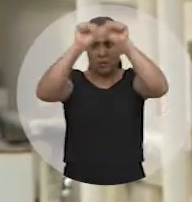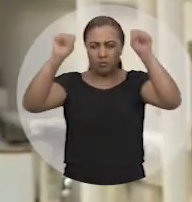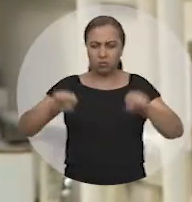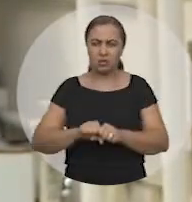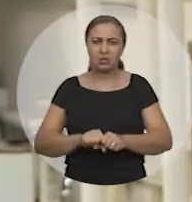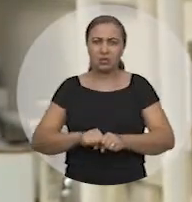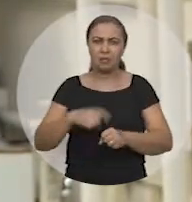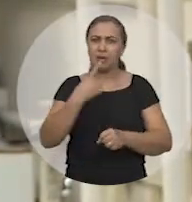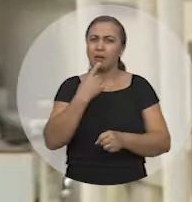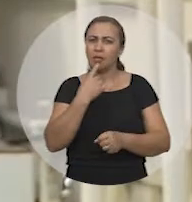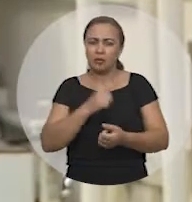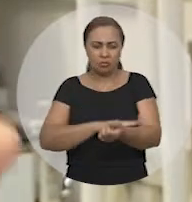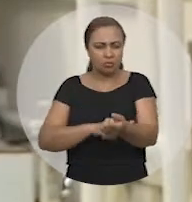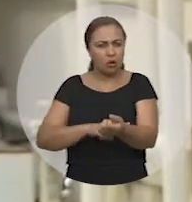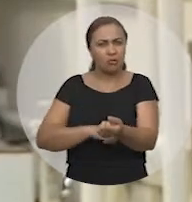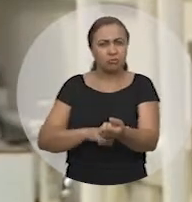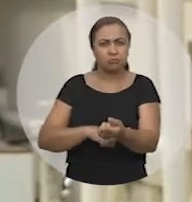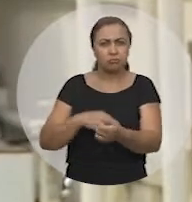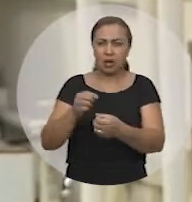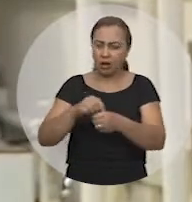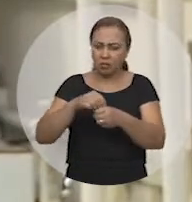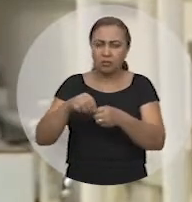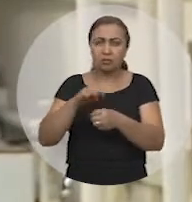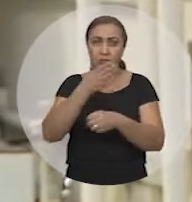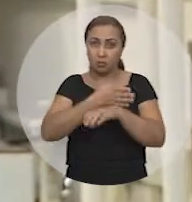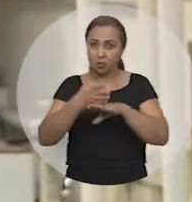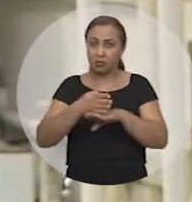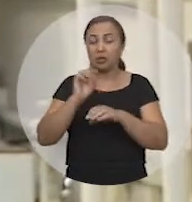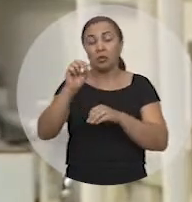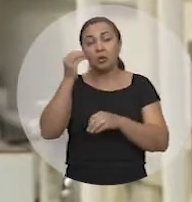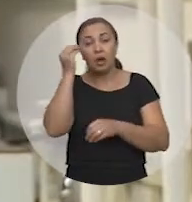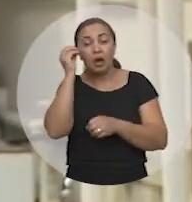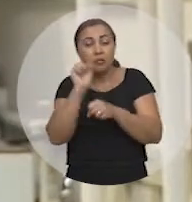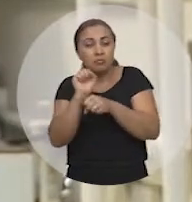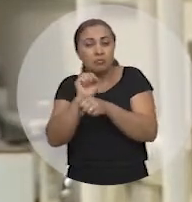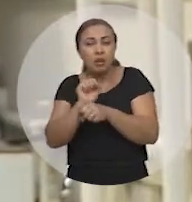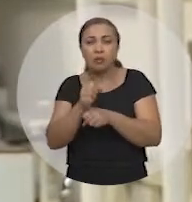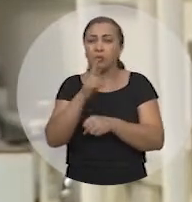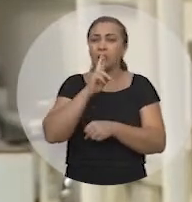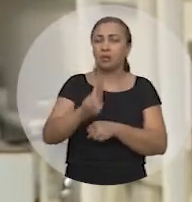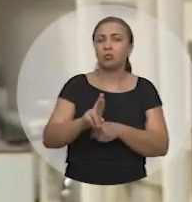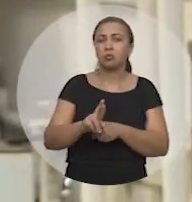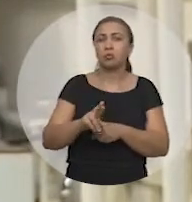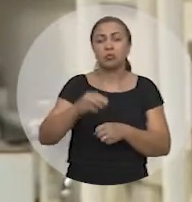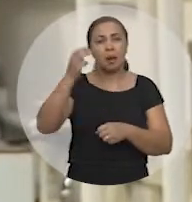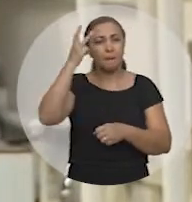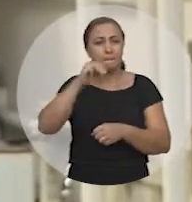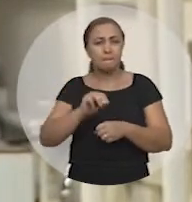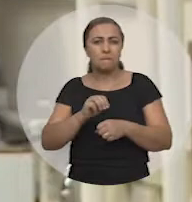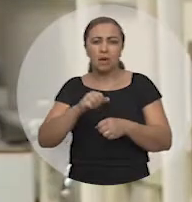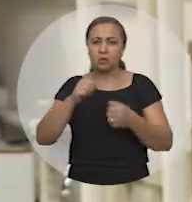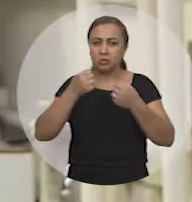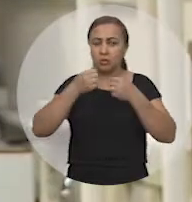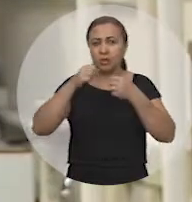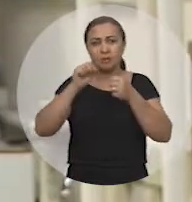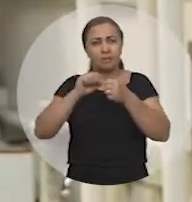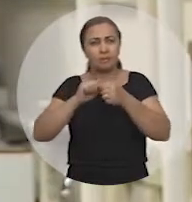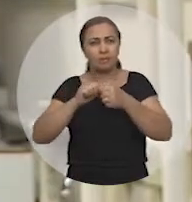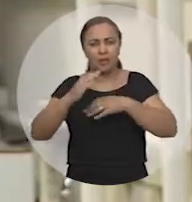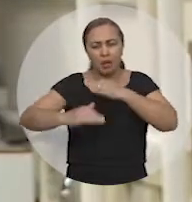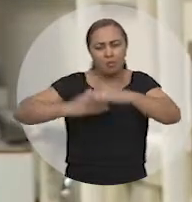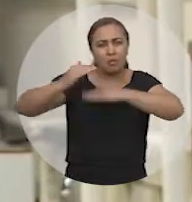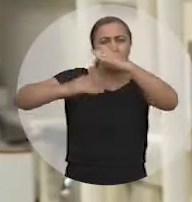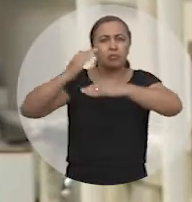pelo sistema imunológico e o que se espera é uma resposta imunológica do tipo humoral, ou seja, é capaz